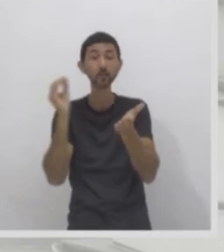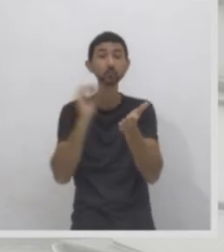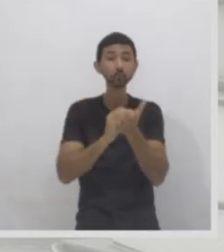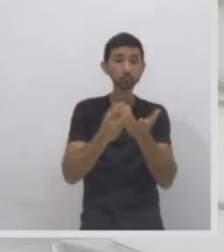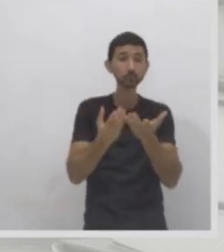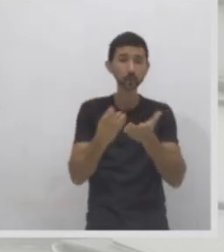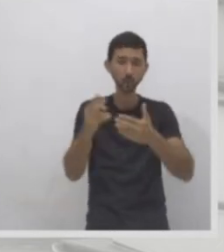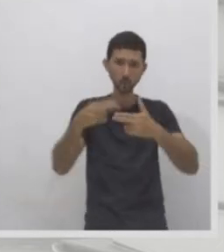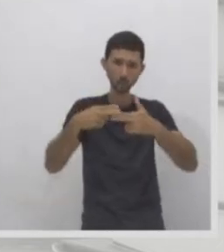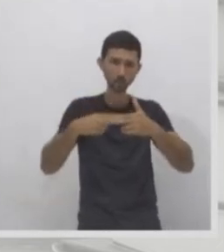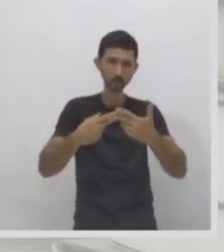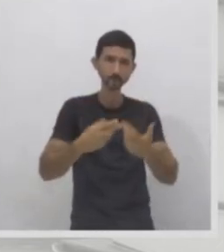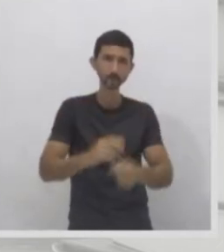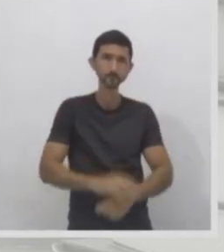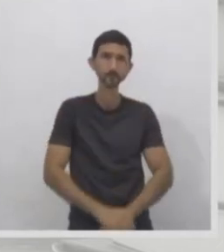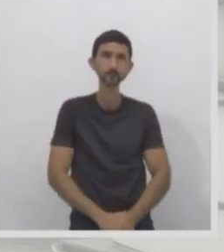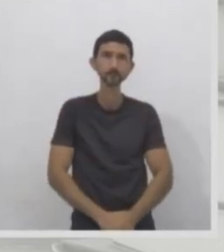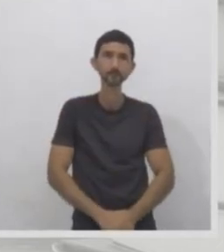são utilizados.